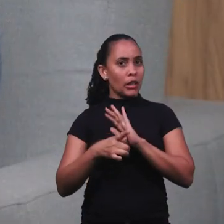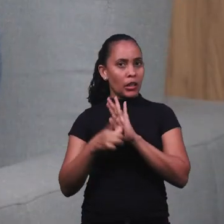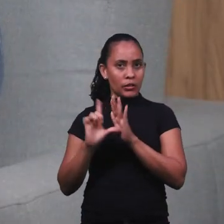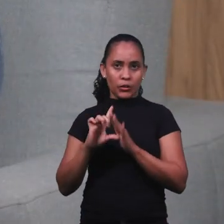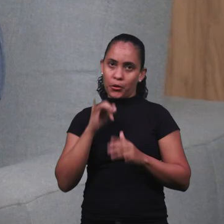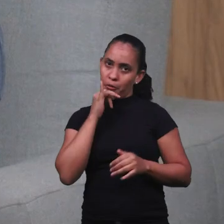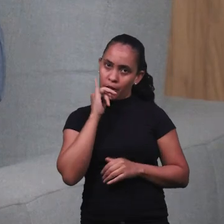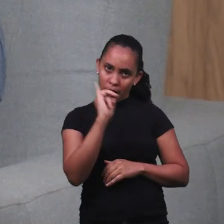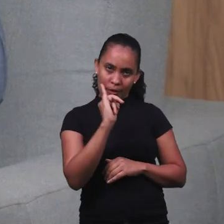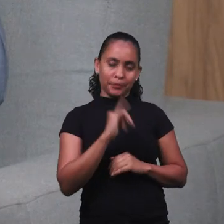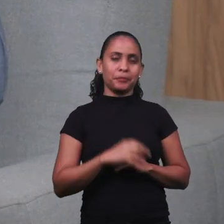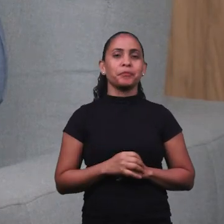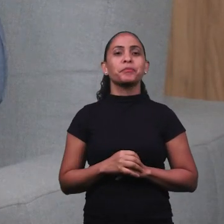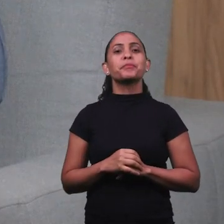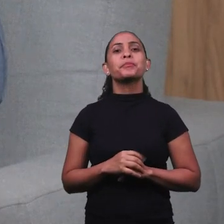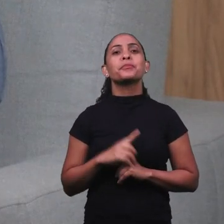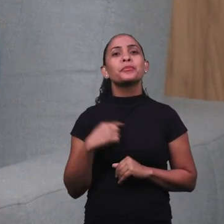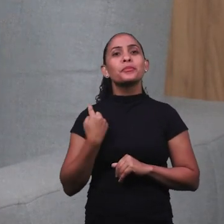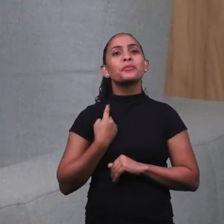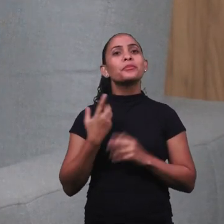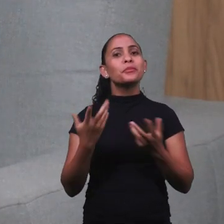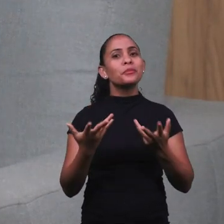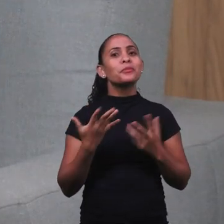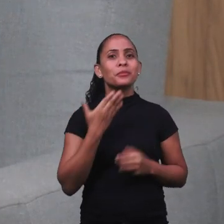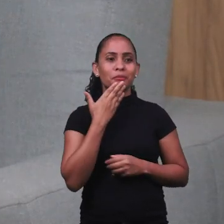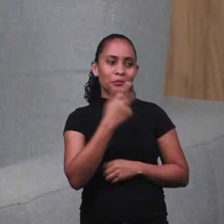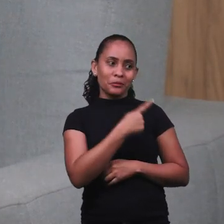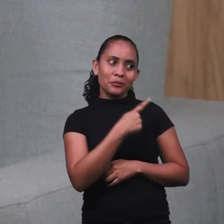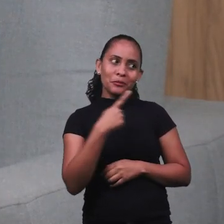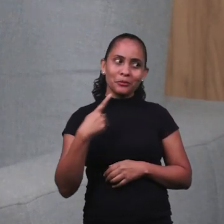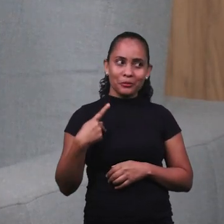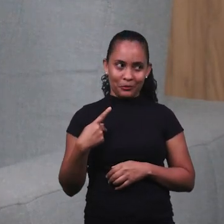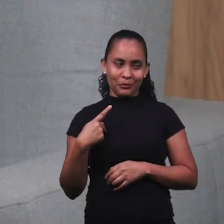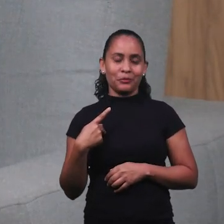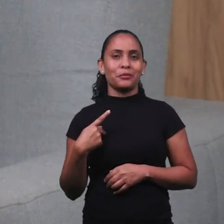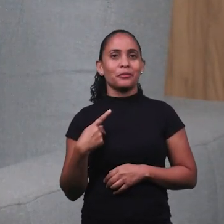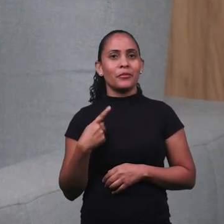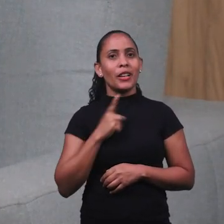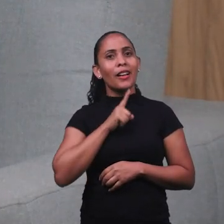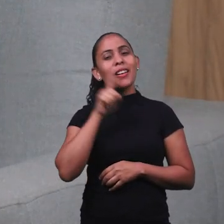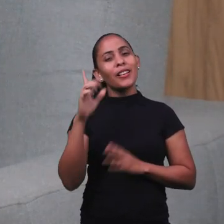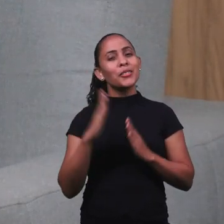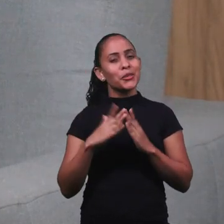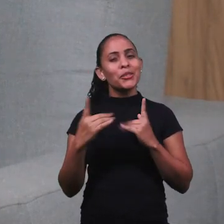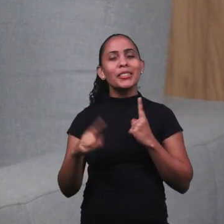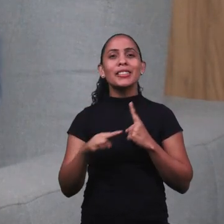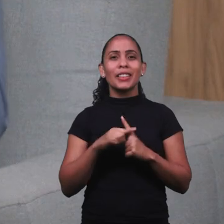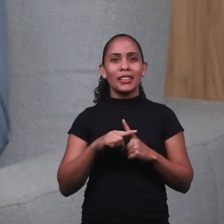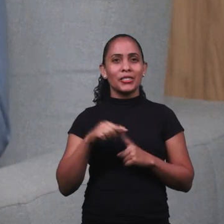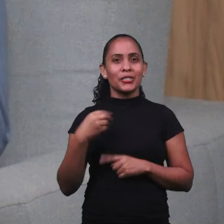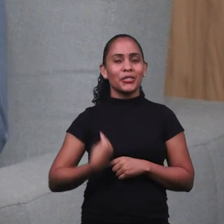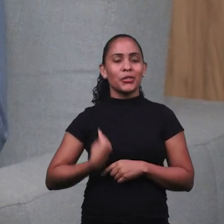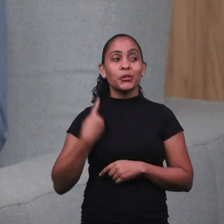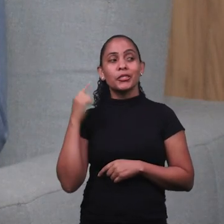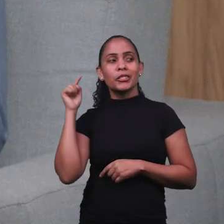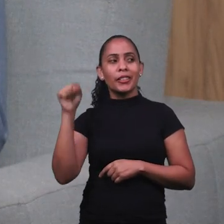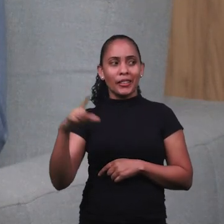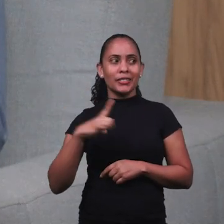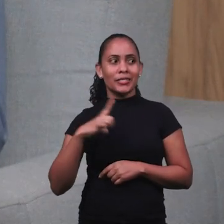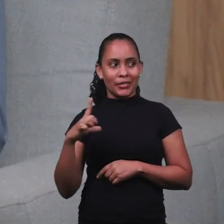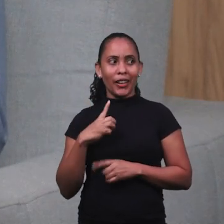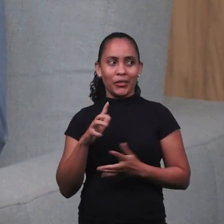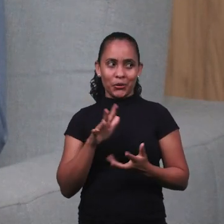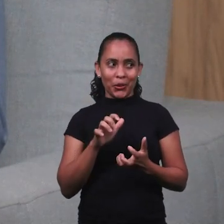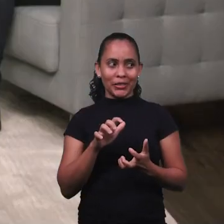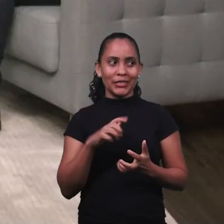de falar dos vídeos aqui, eu quero ainda pedir, pastor Bísio, lá na sua igreja, a igreja que o senhor está hoje lá, tem